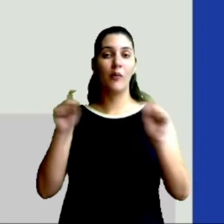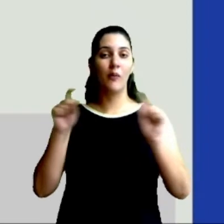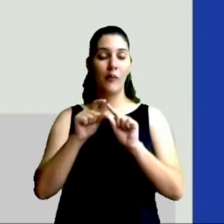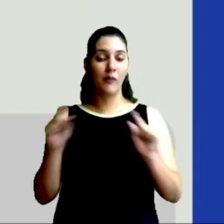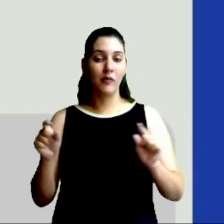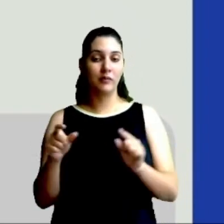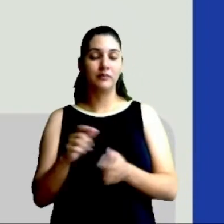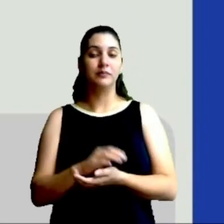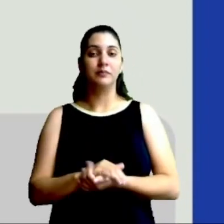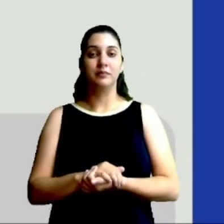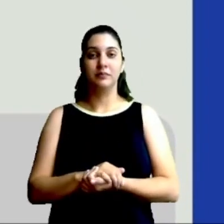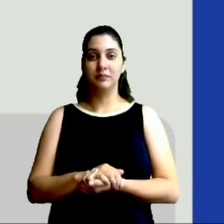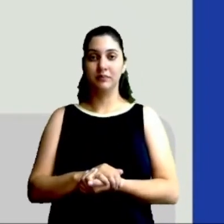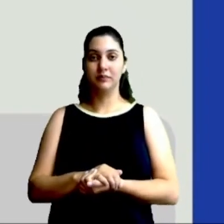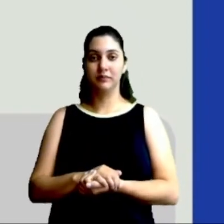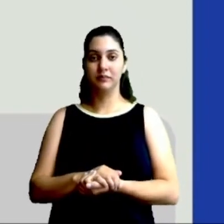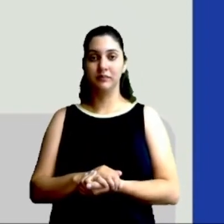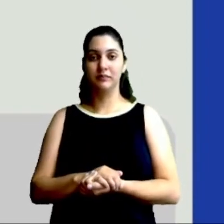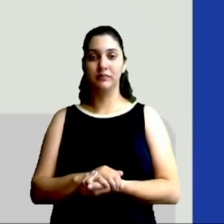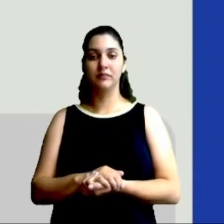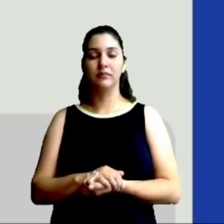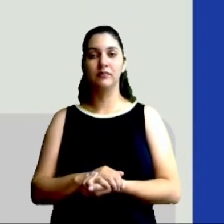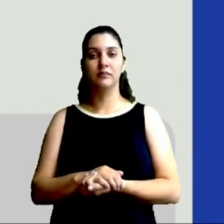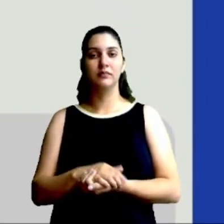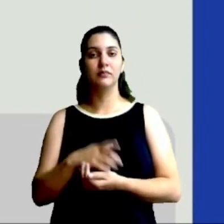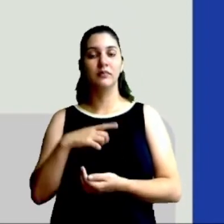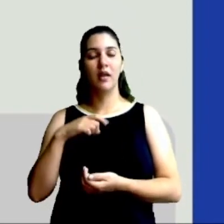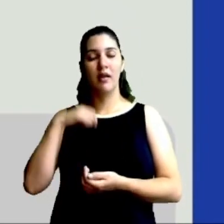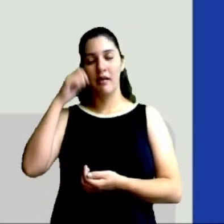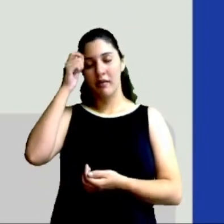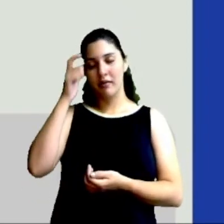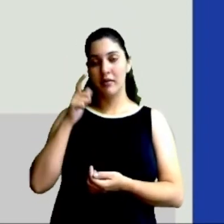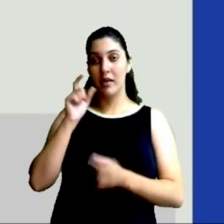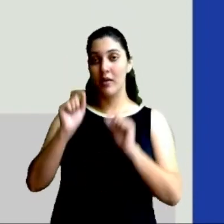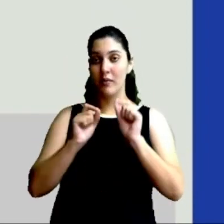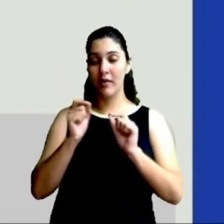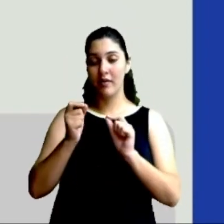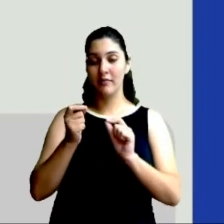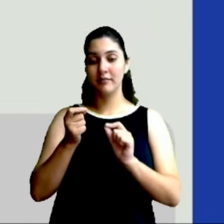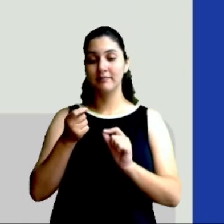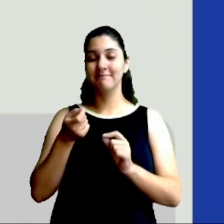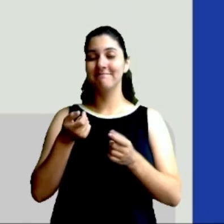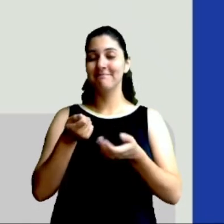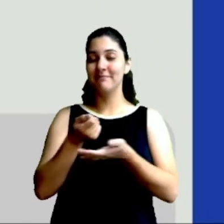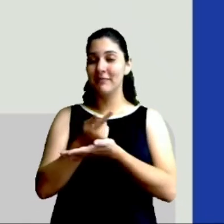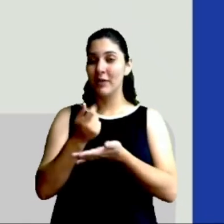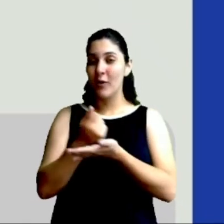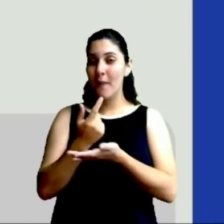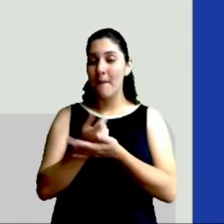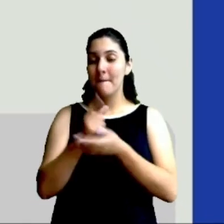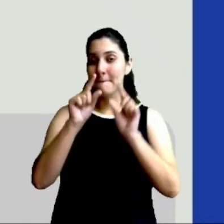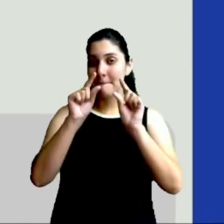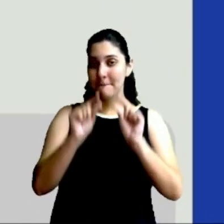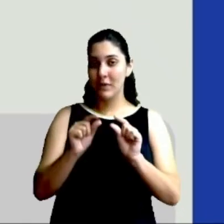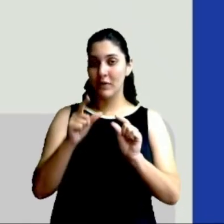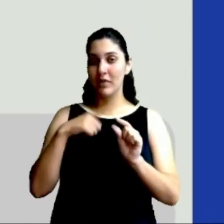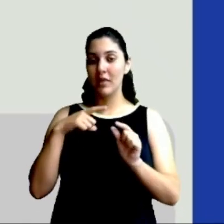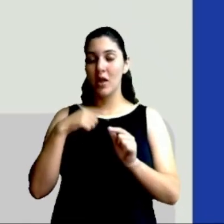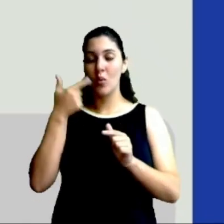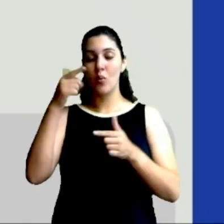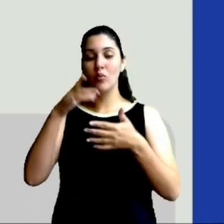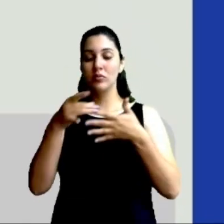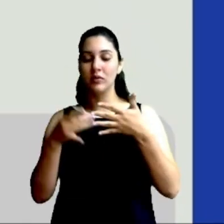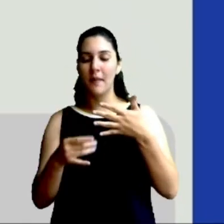Big Savings, que é para reforçar a ideia que você vai economizar, além de outros detalhes. Por que é que eu foquei